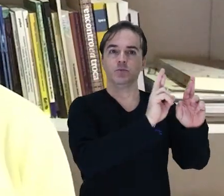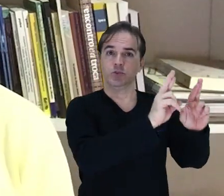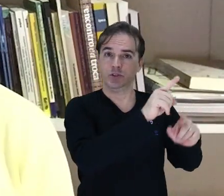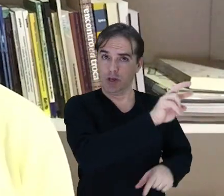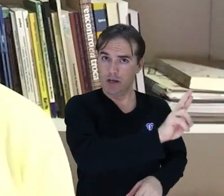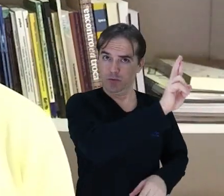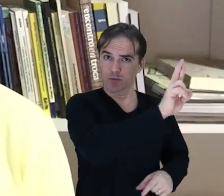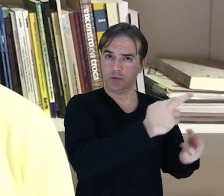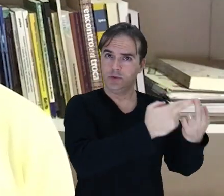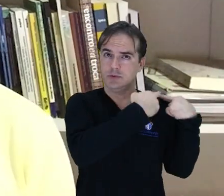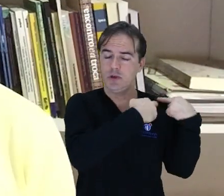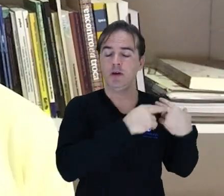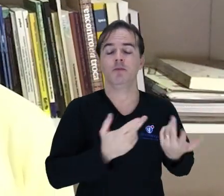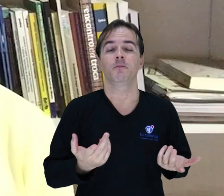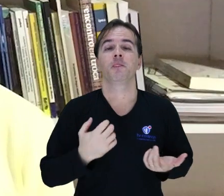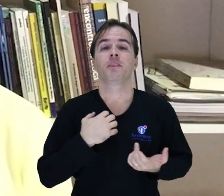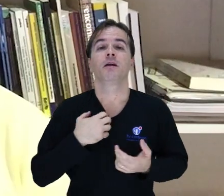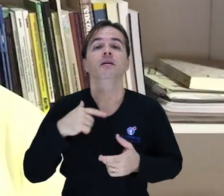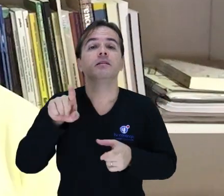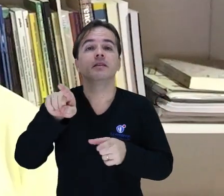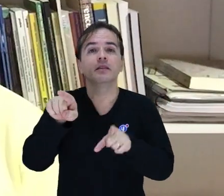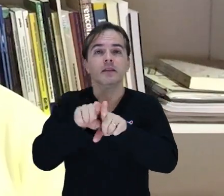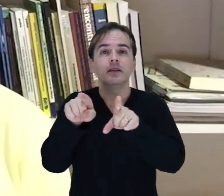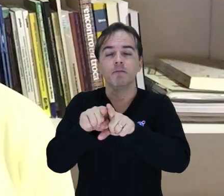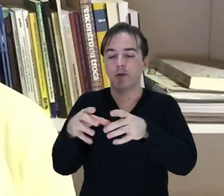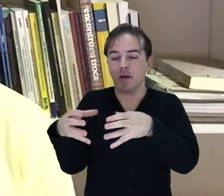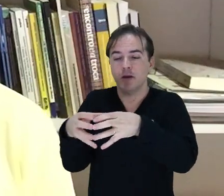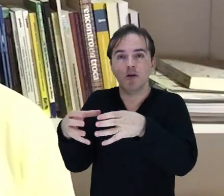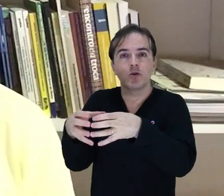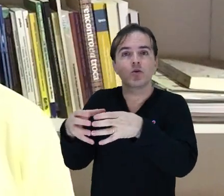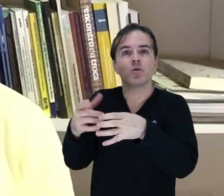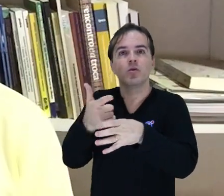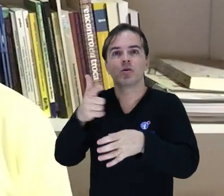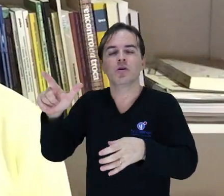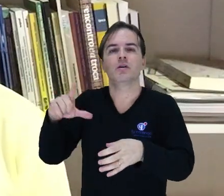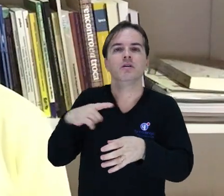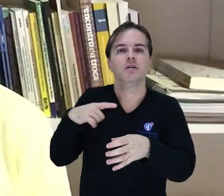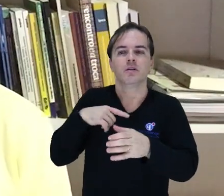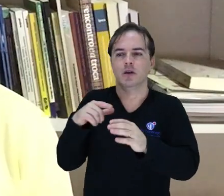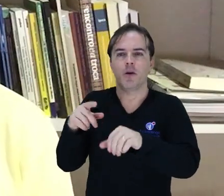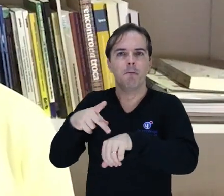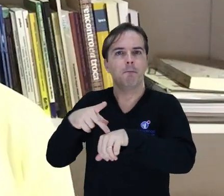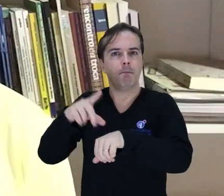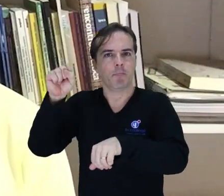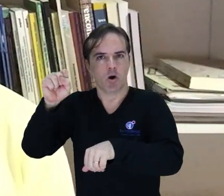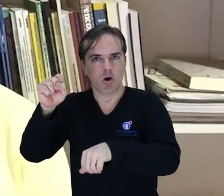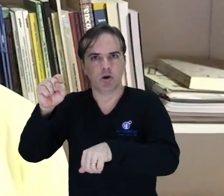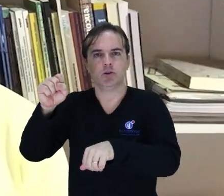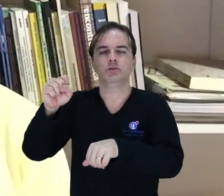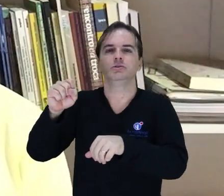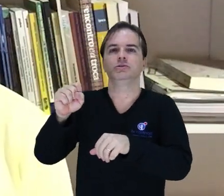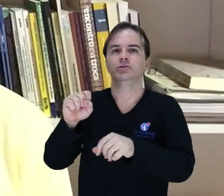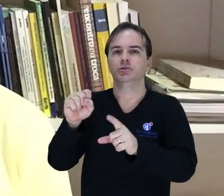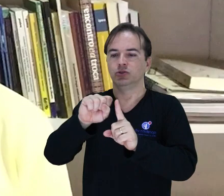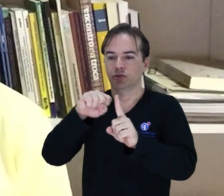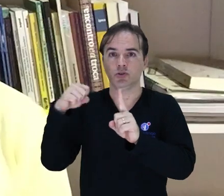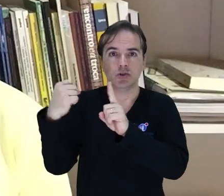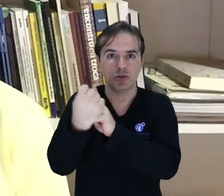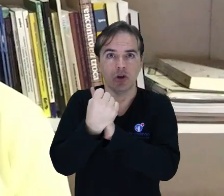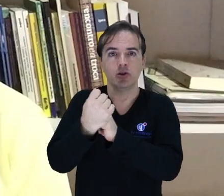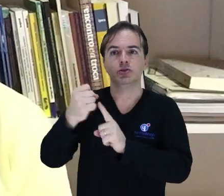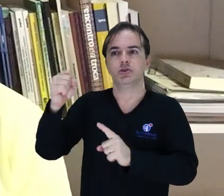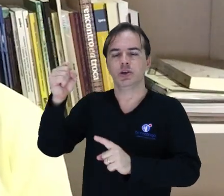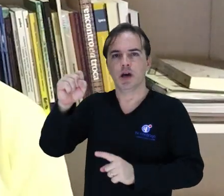faz parte da organização e promoção o Programa de Pós-Graduação Profissional em Sociologia em Rede Nacional,